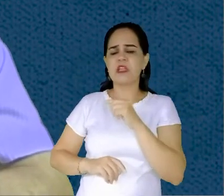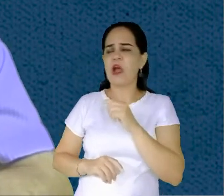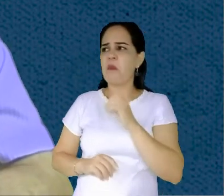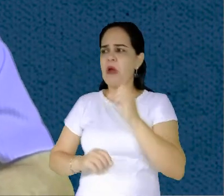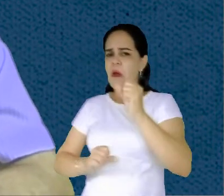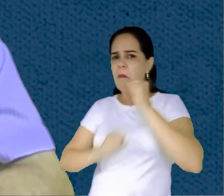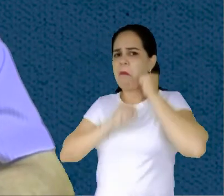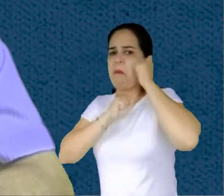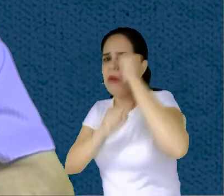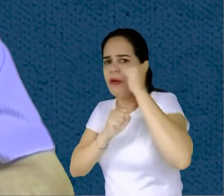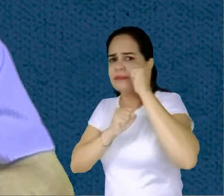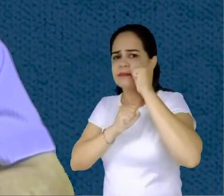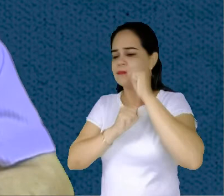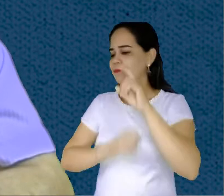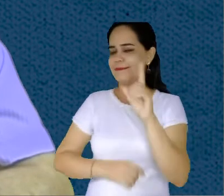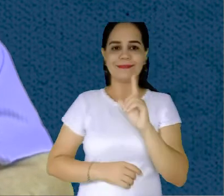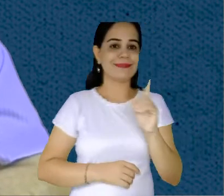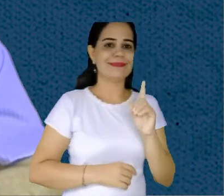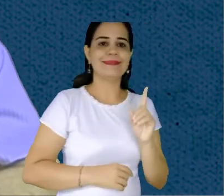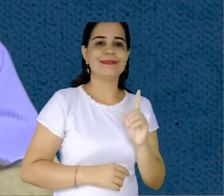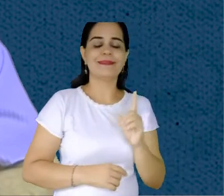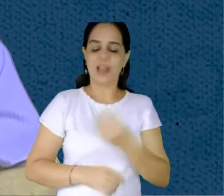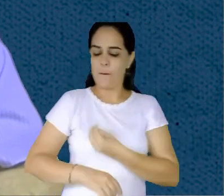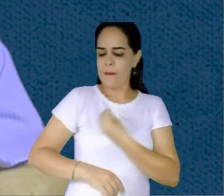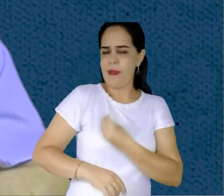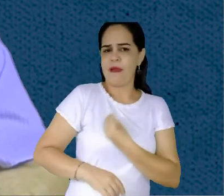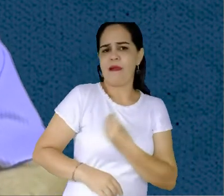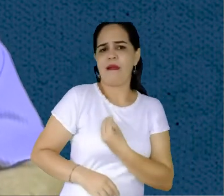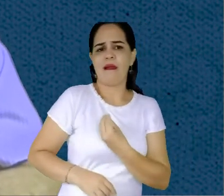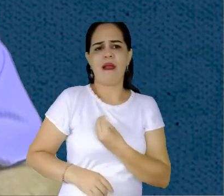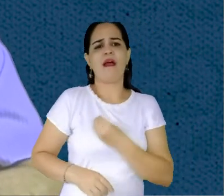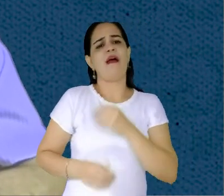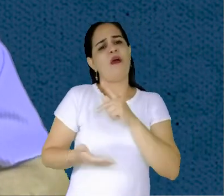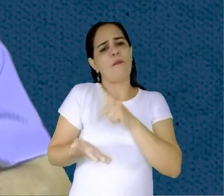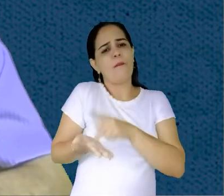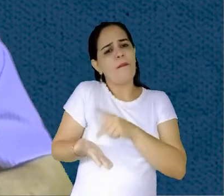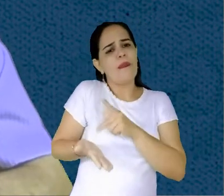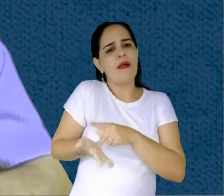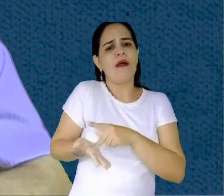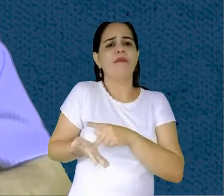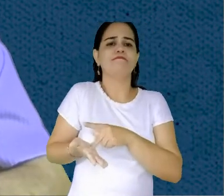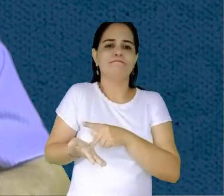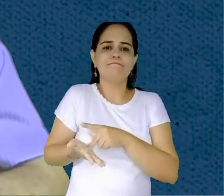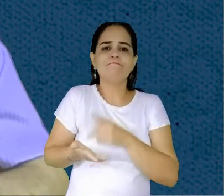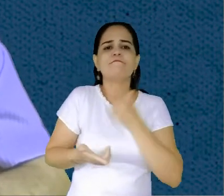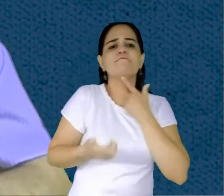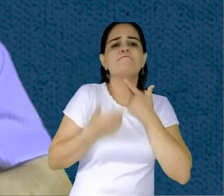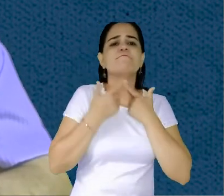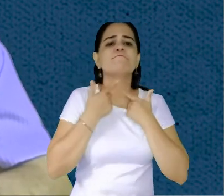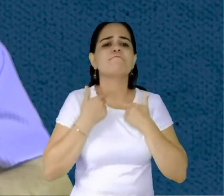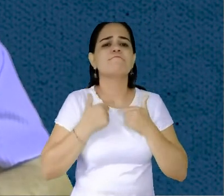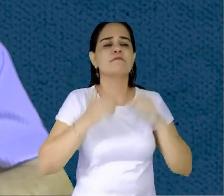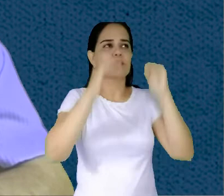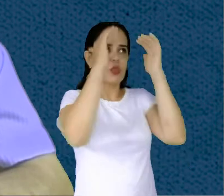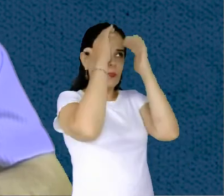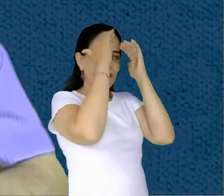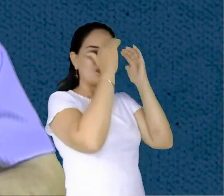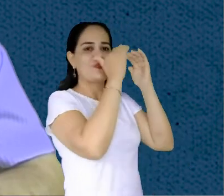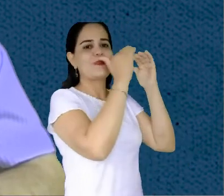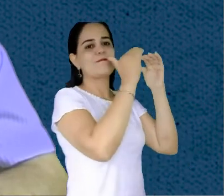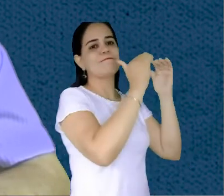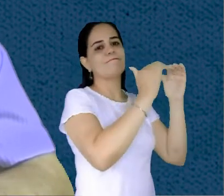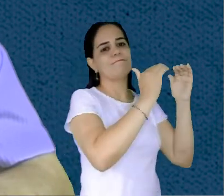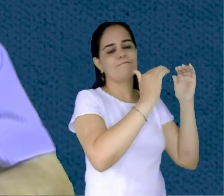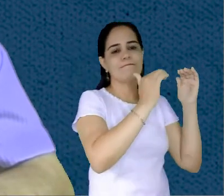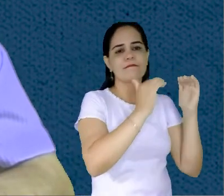mas que fundamentalmente é viver no dia a dia segundo a vontade de Deus, tal como